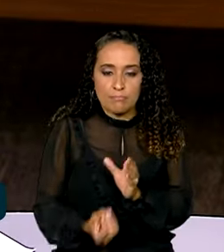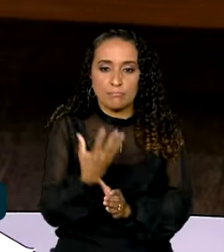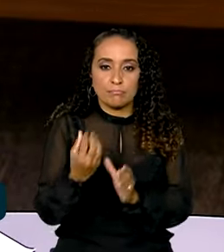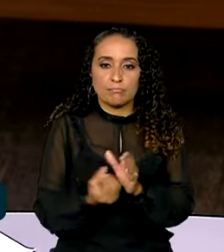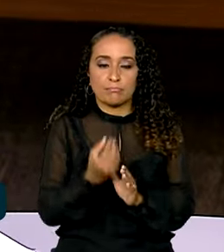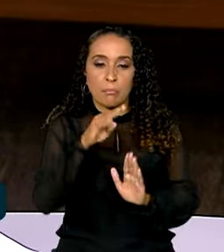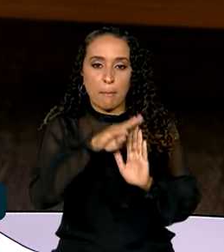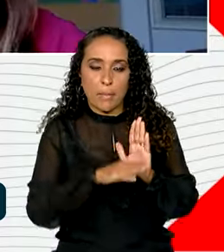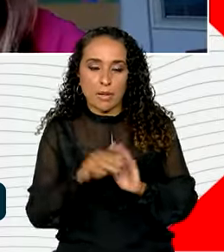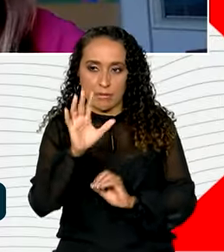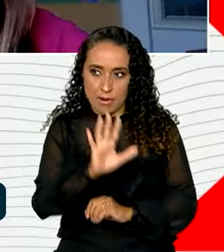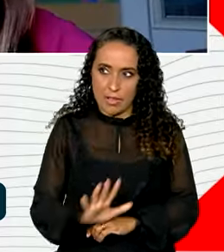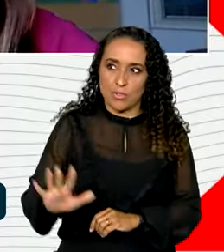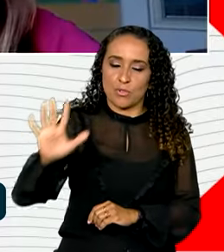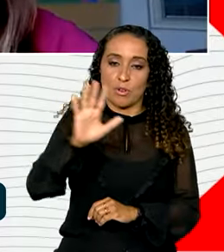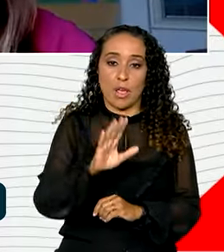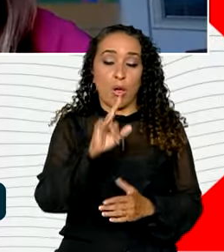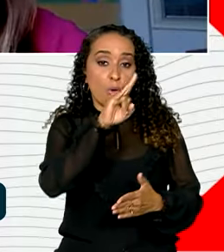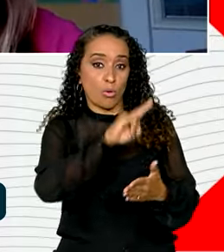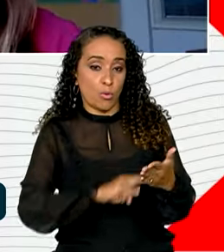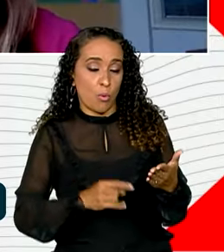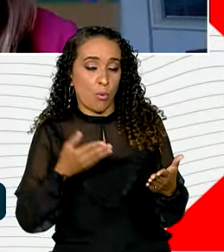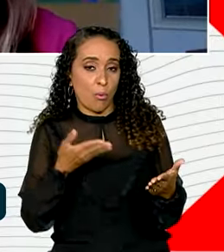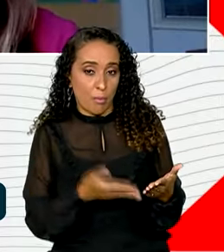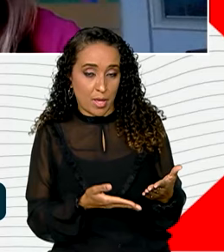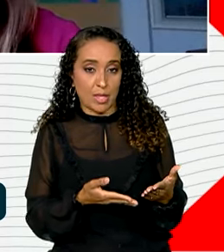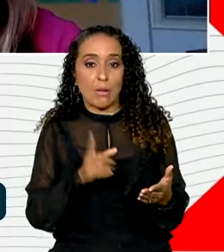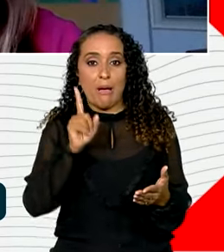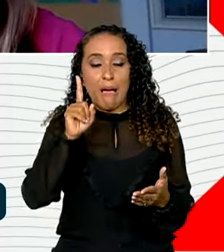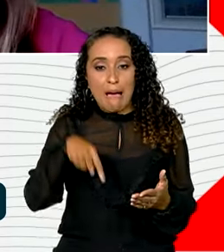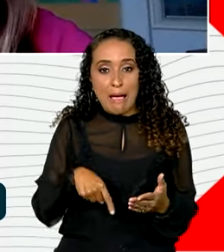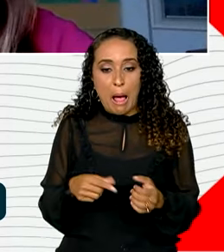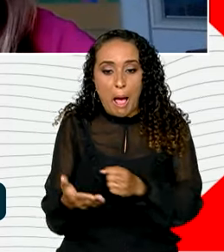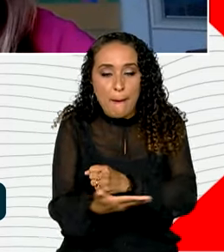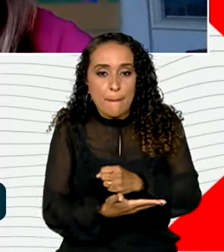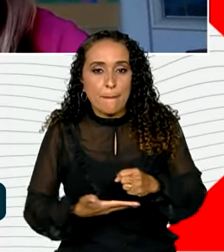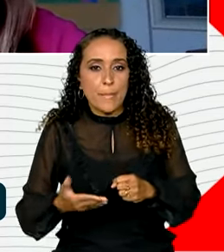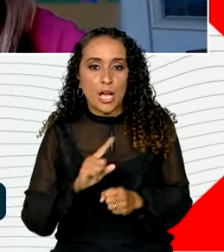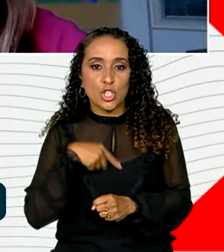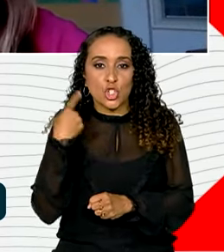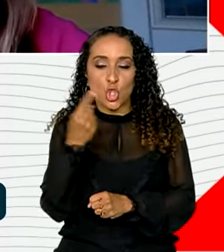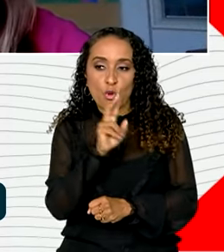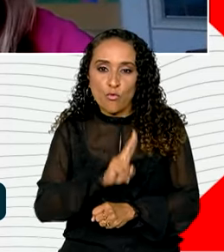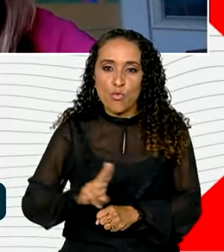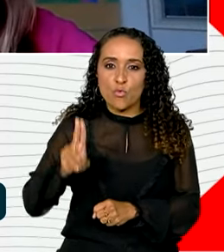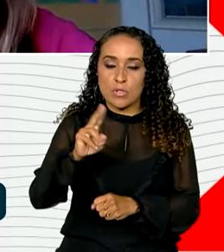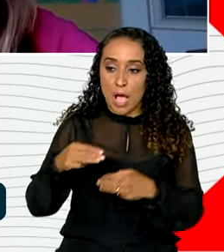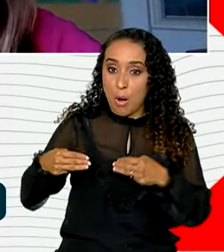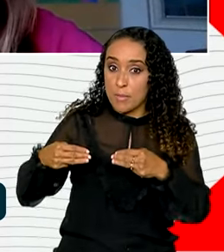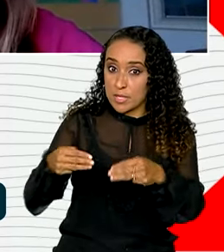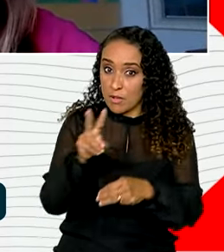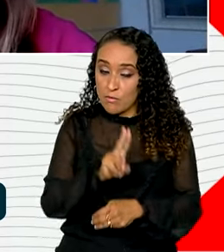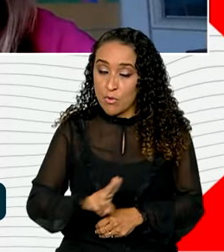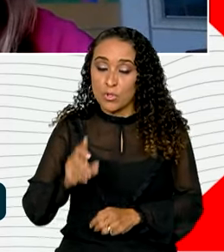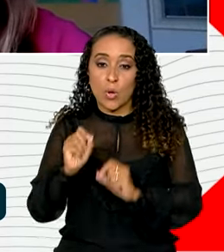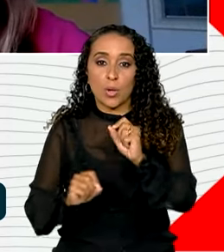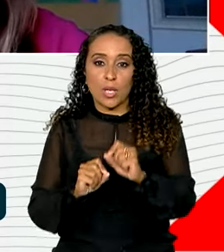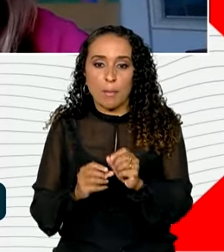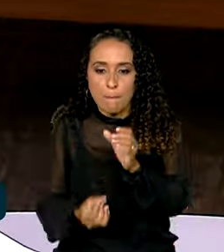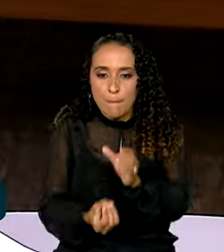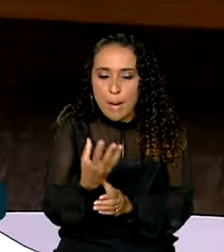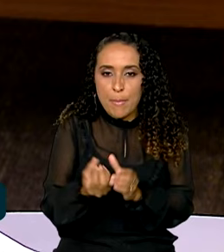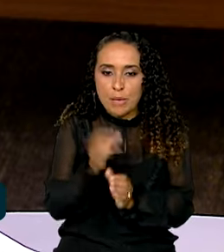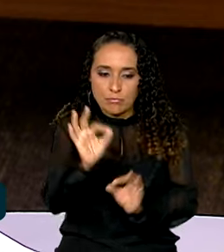de um plano nacional. Esse documento, Michele, será a base que nós vamos utilizar, o Ministério vai utilizar para